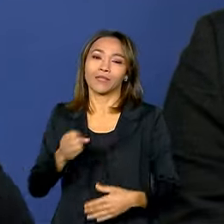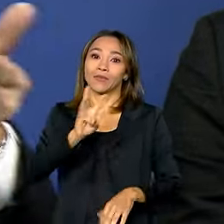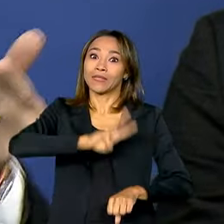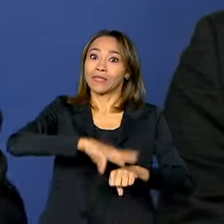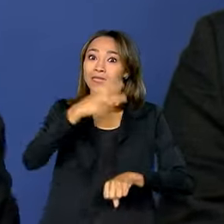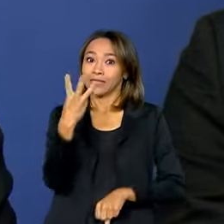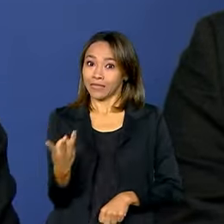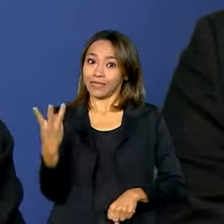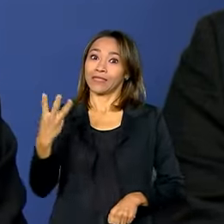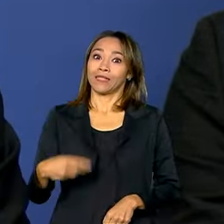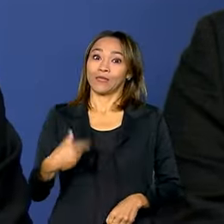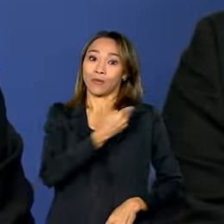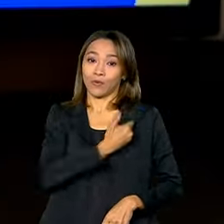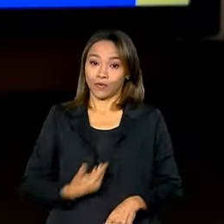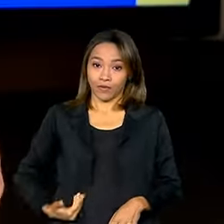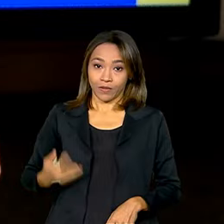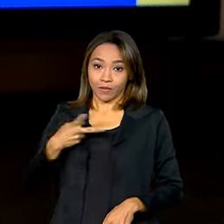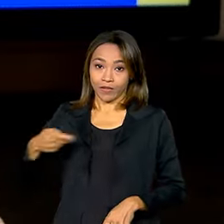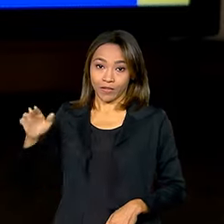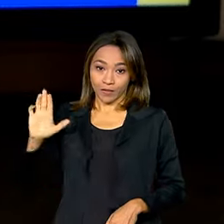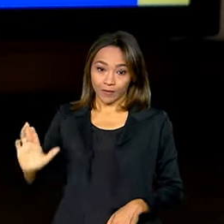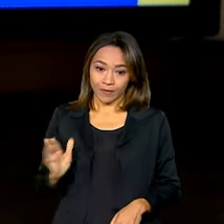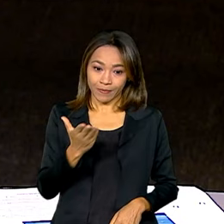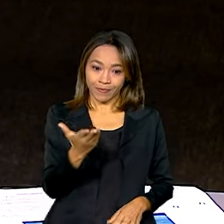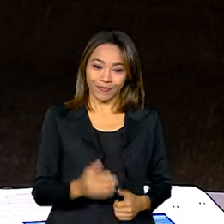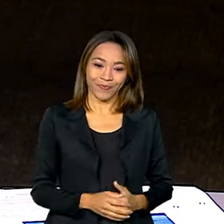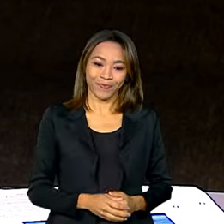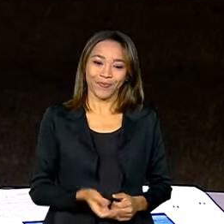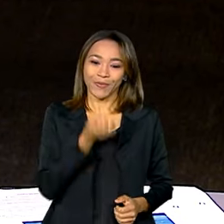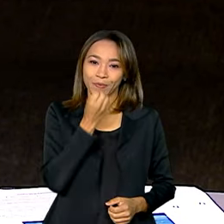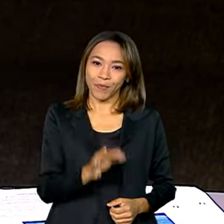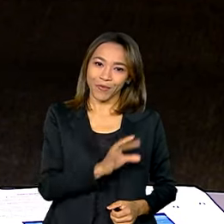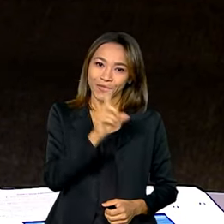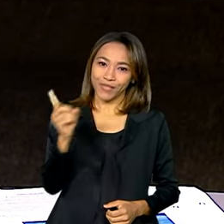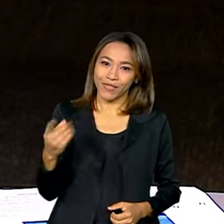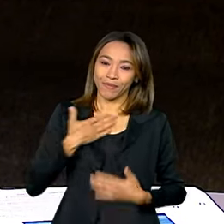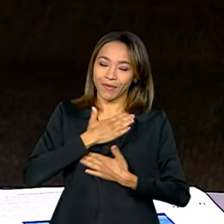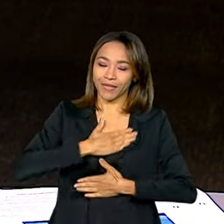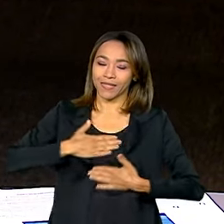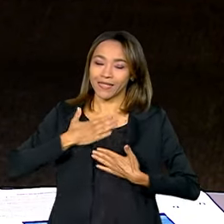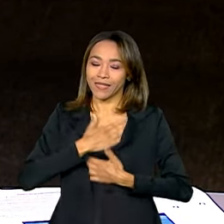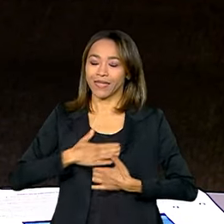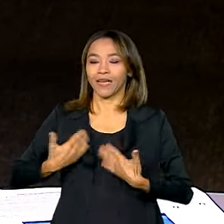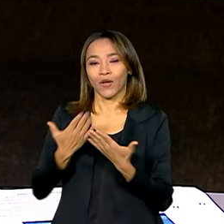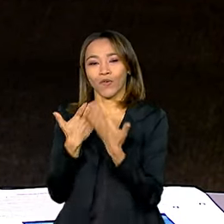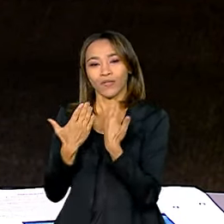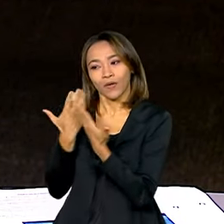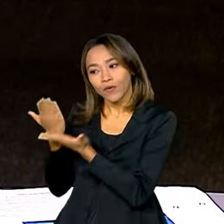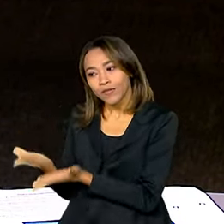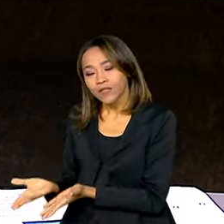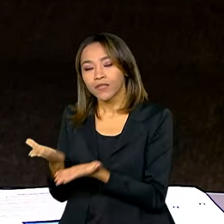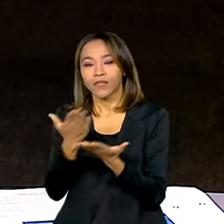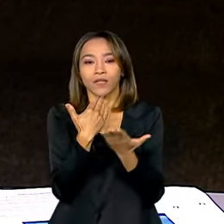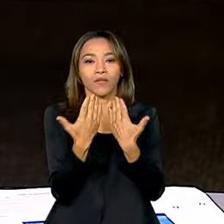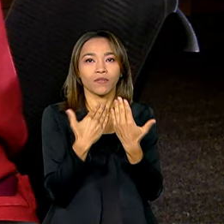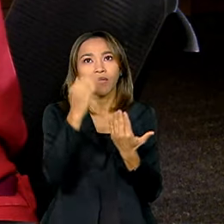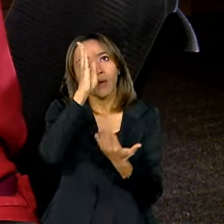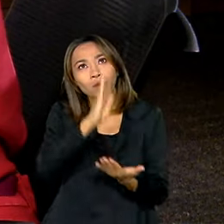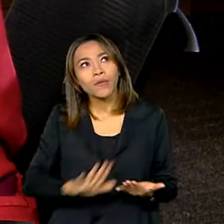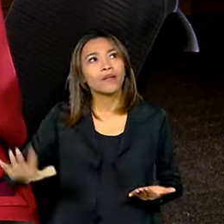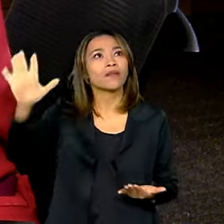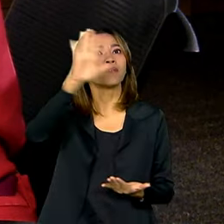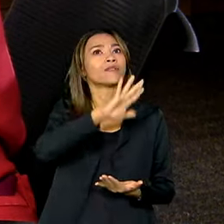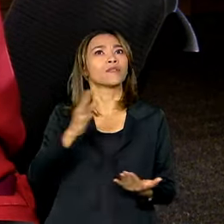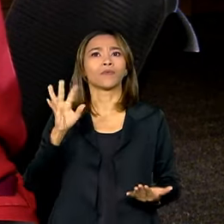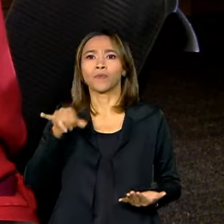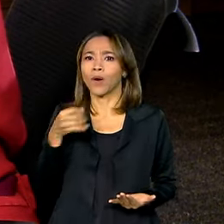Lula. Prazer recebê-lo, ministro. Bom dia. Bom dia, Karine. O prazer é meu falar com você, falar com o Brasil. Essa é uma oportunidade